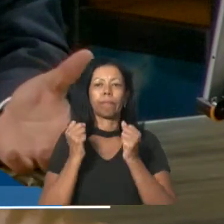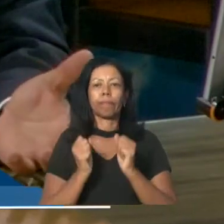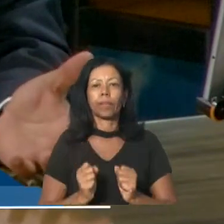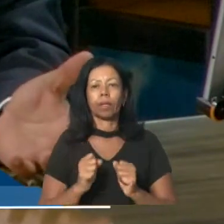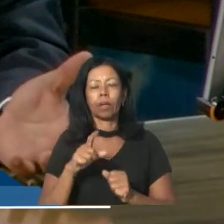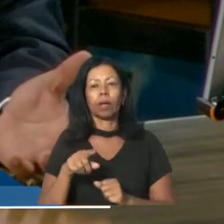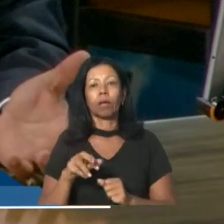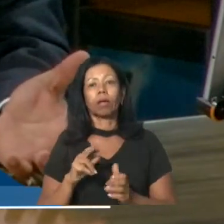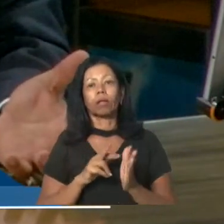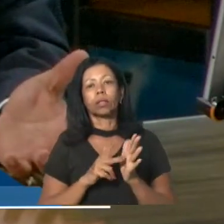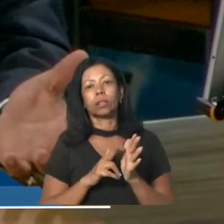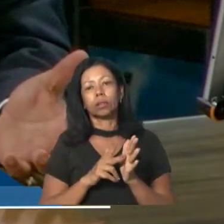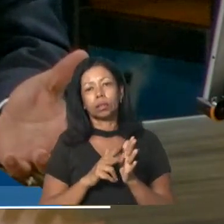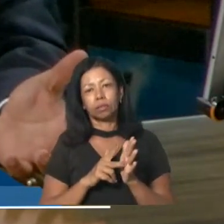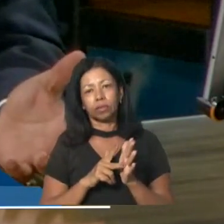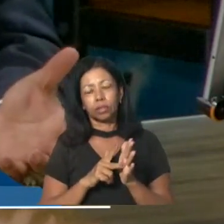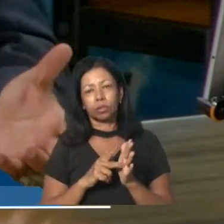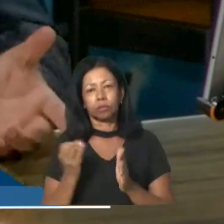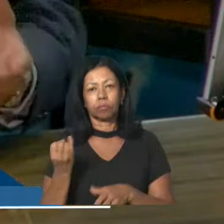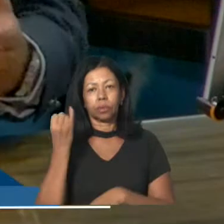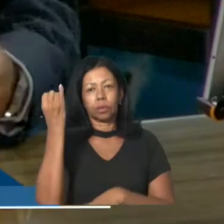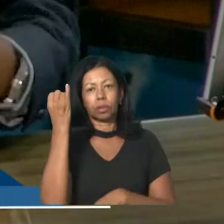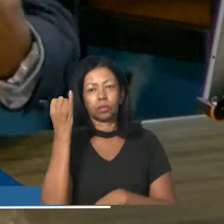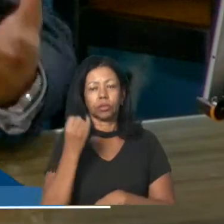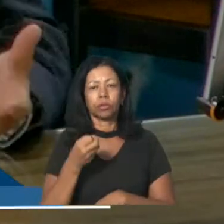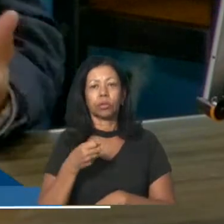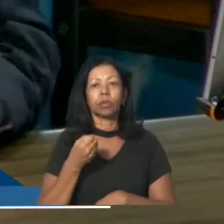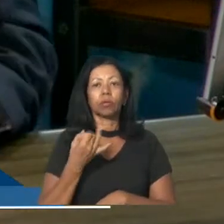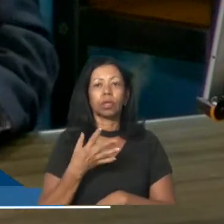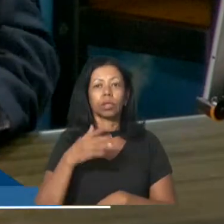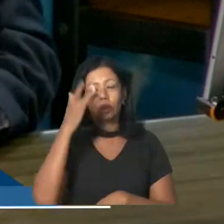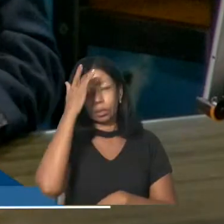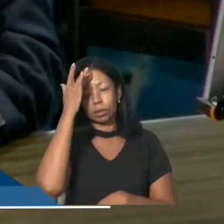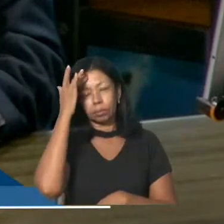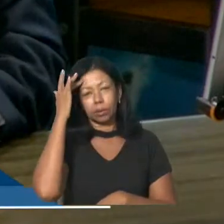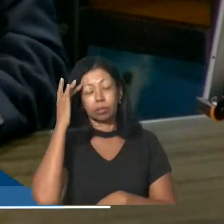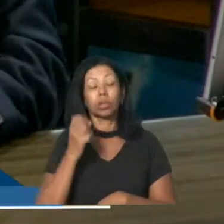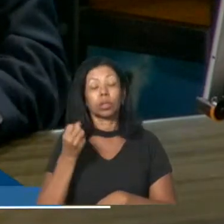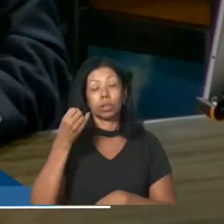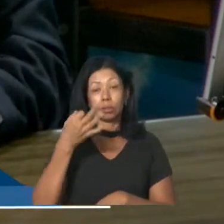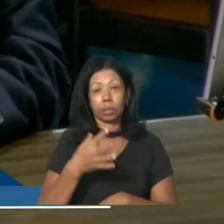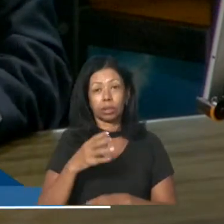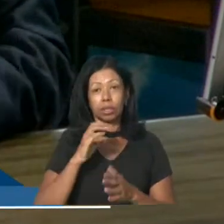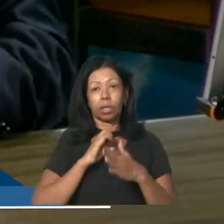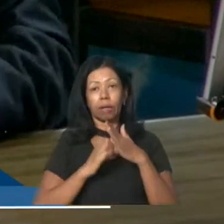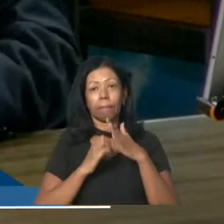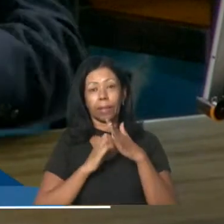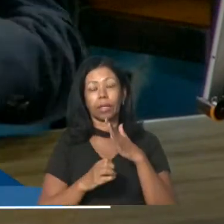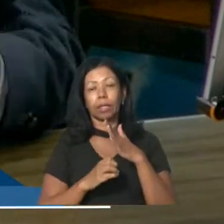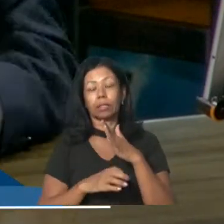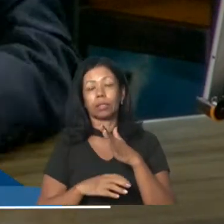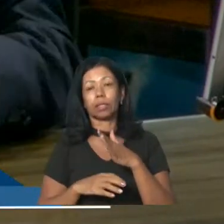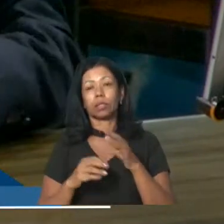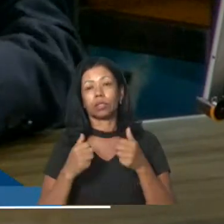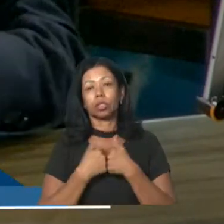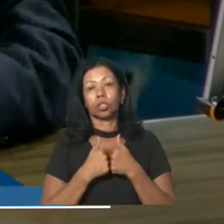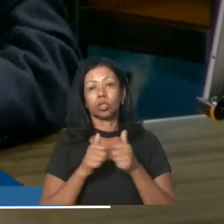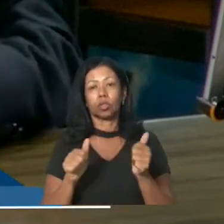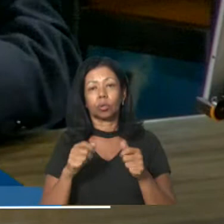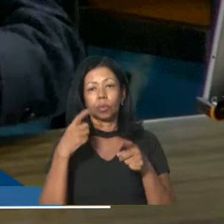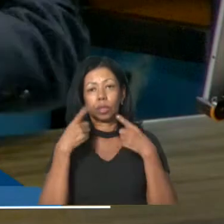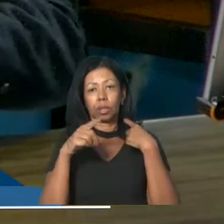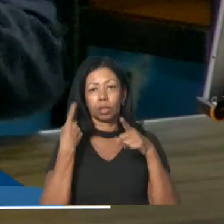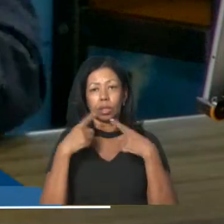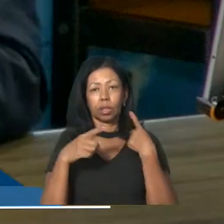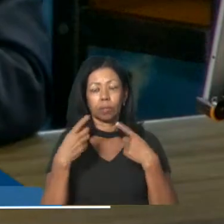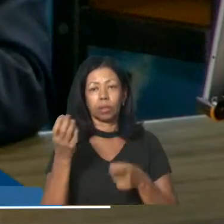muito significativa. Você acabou de falar quantas e quantas vezes a empresa concessionária de ônibus aí reclama